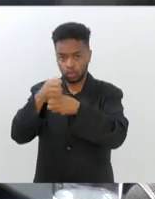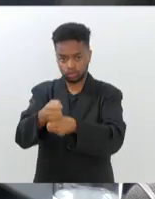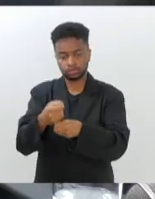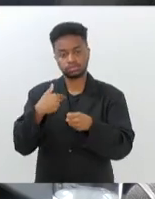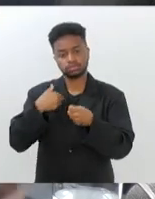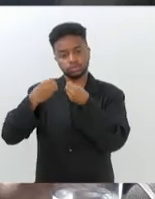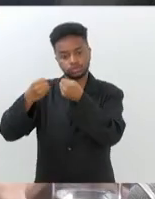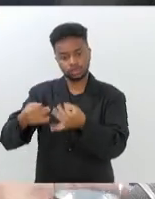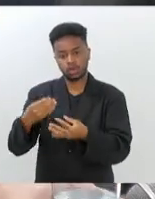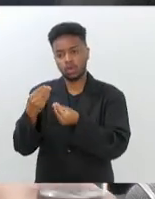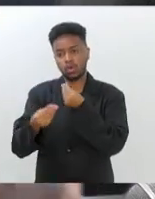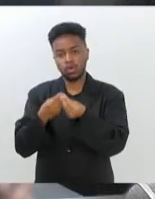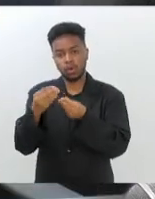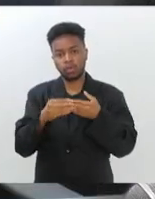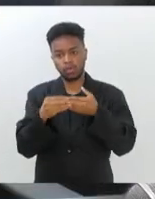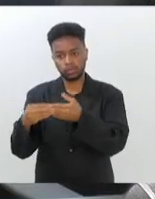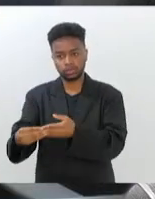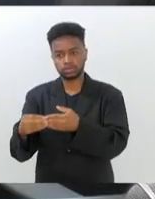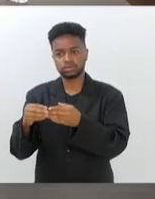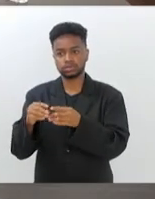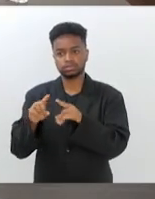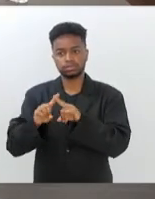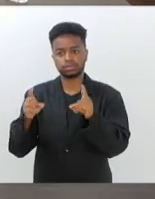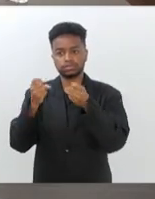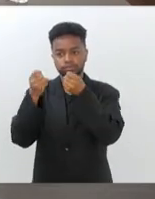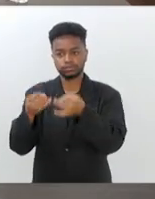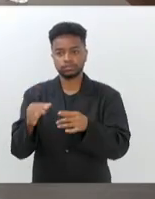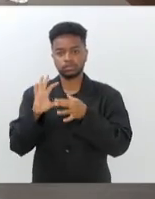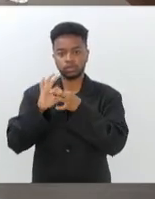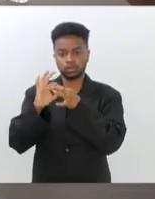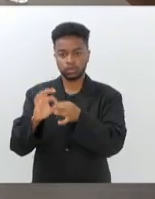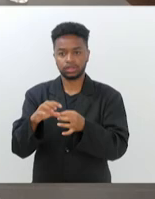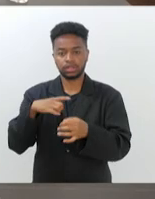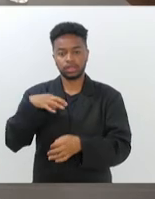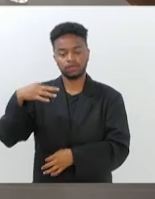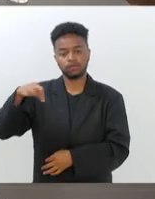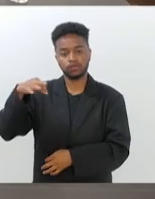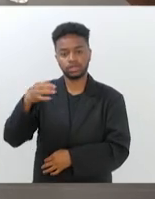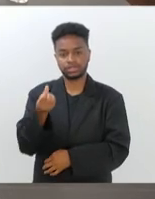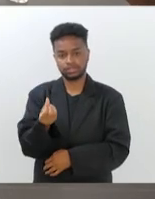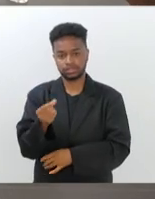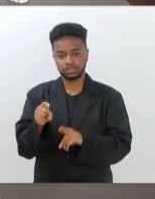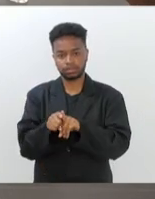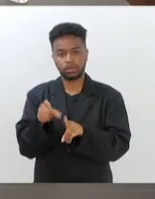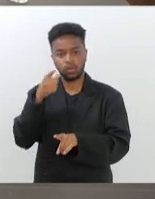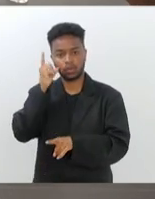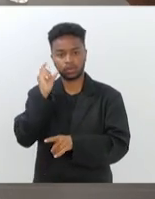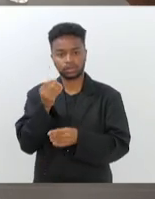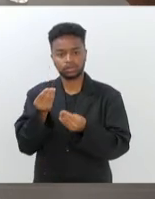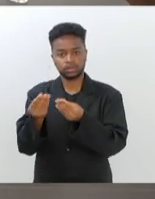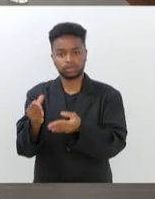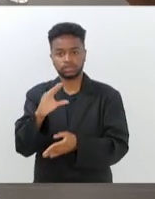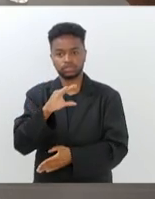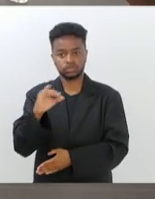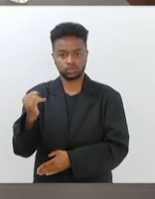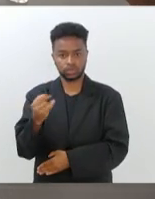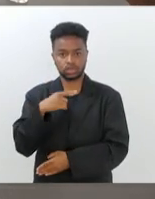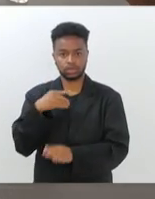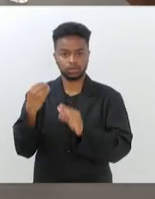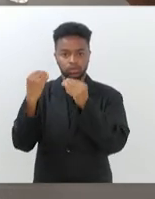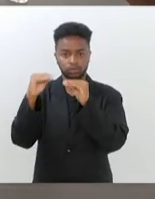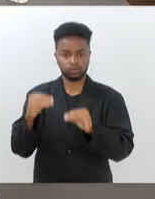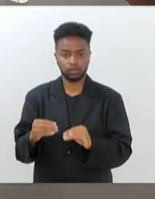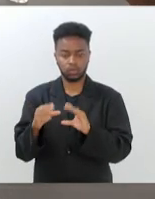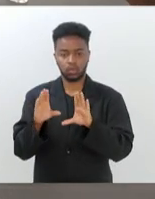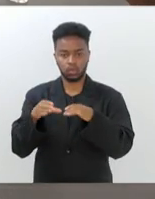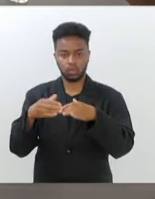explicar a condução é sua mas para explicar o contexto a disposição tem seis folhas foi entregue ontem na ccj já tá no grupo Nosso então